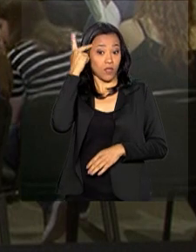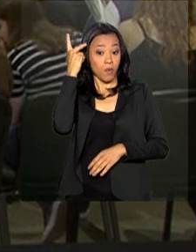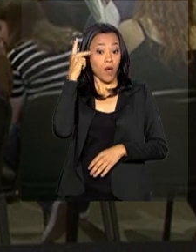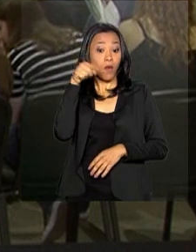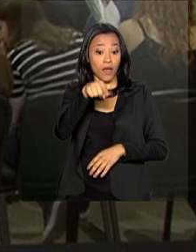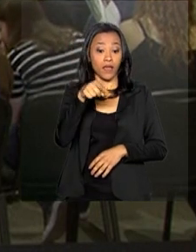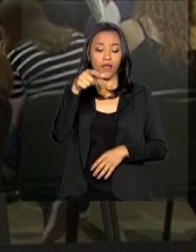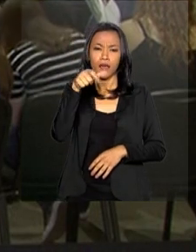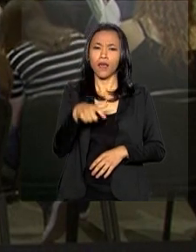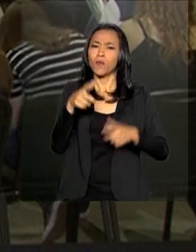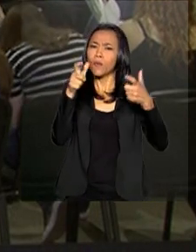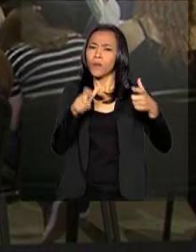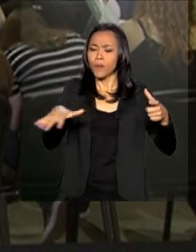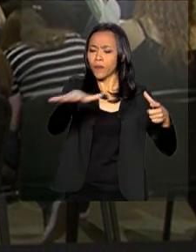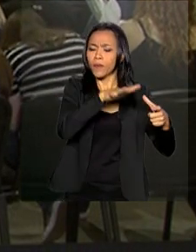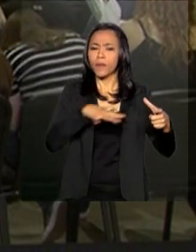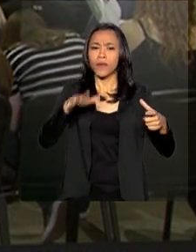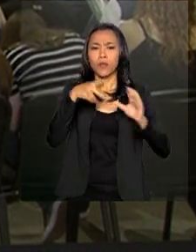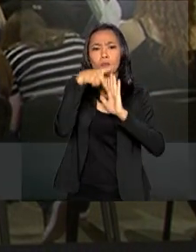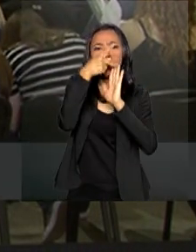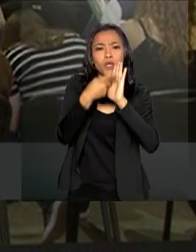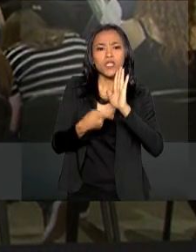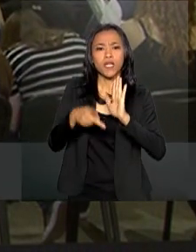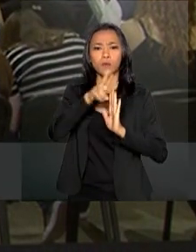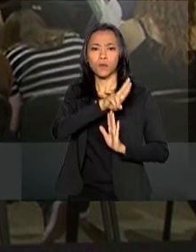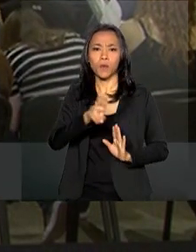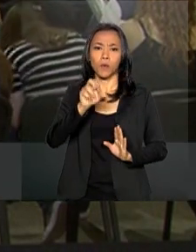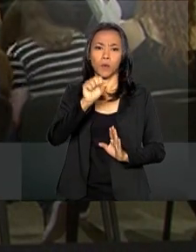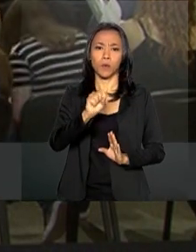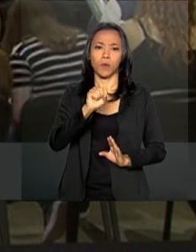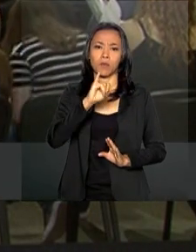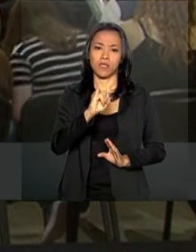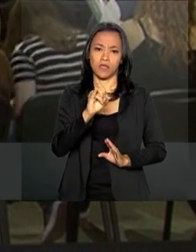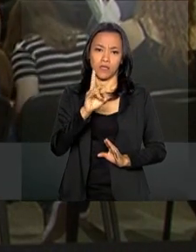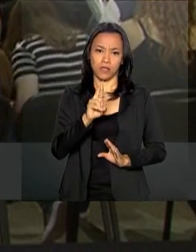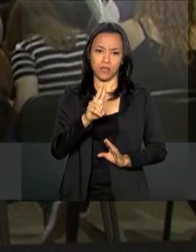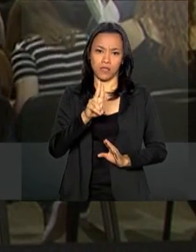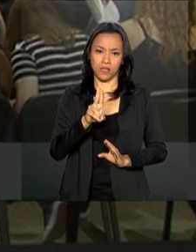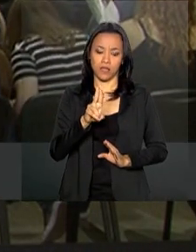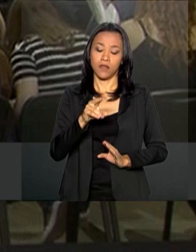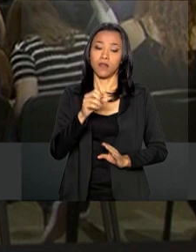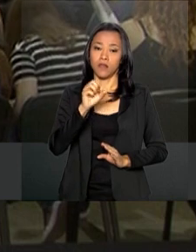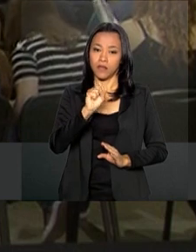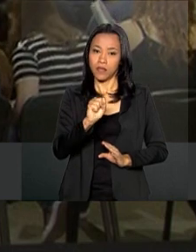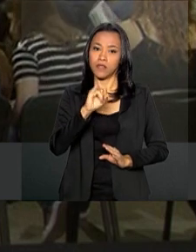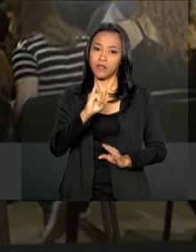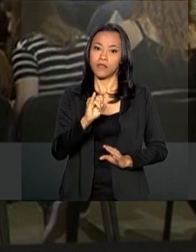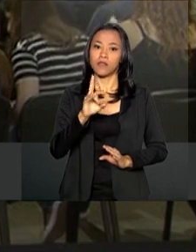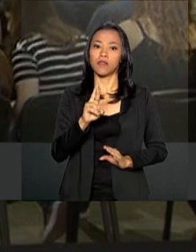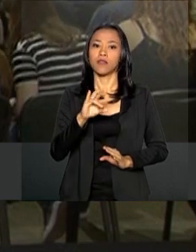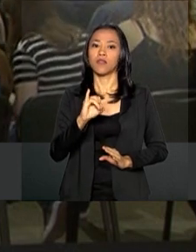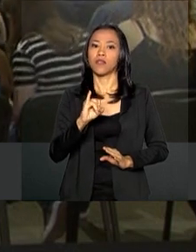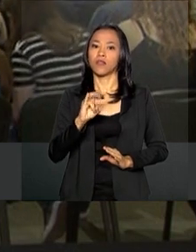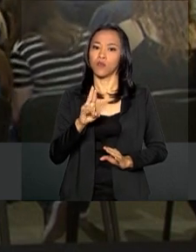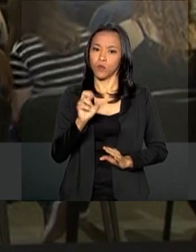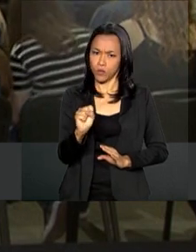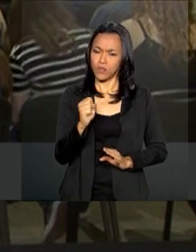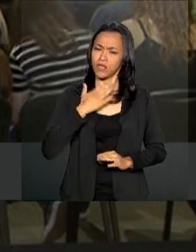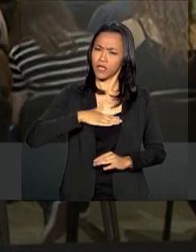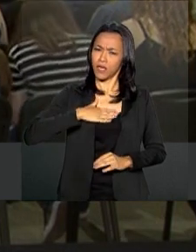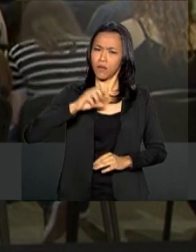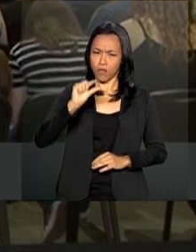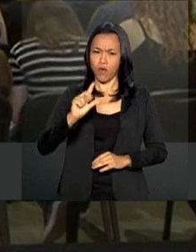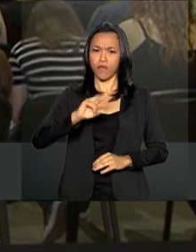novo acelerador de partículas brasileiro que será inaugurado daqui a pouco, logo mais às 10 horas da manhã, pelo presidente da República, Michel